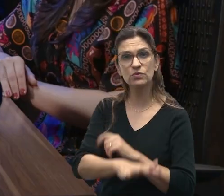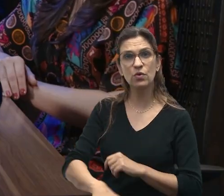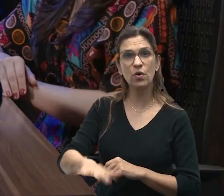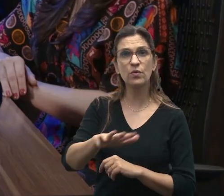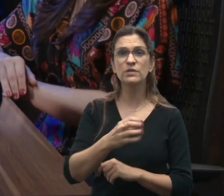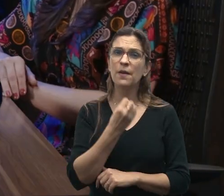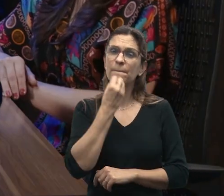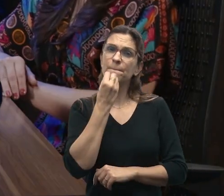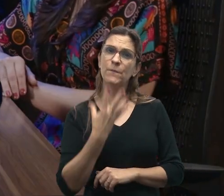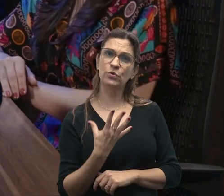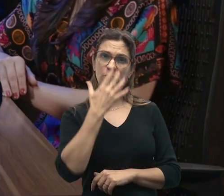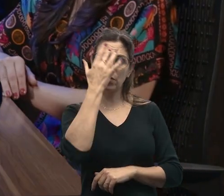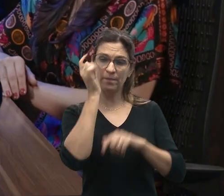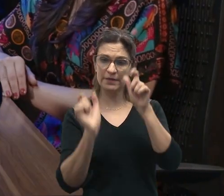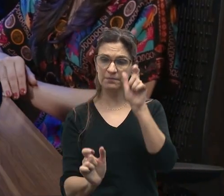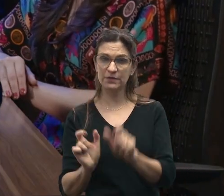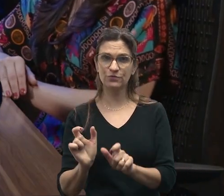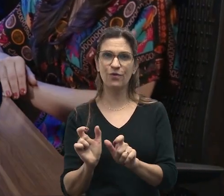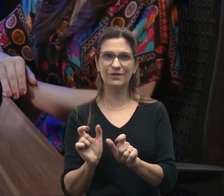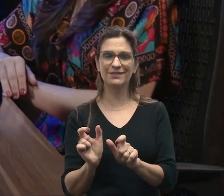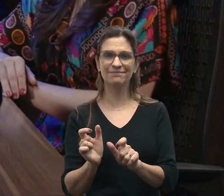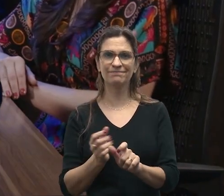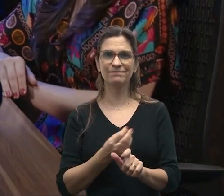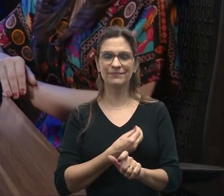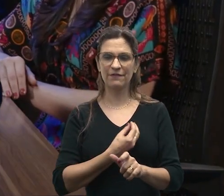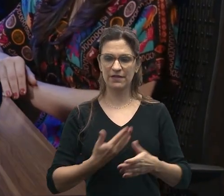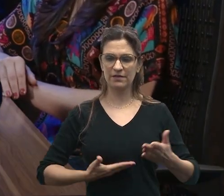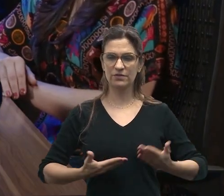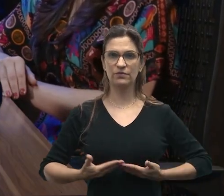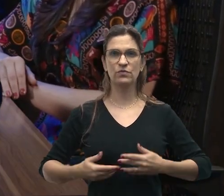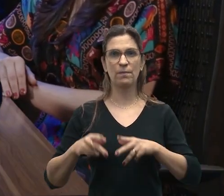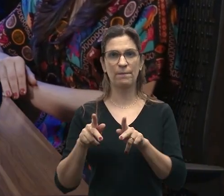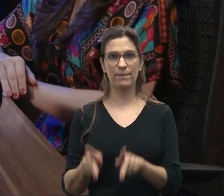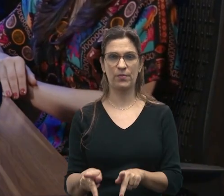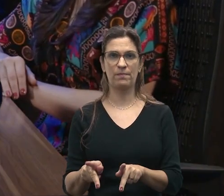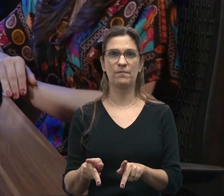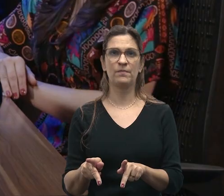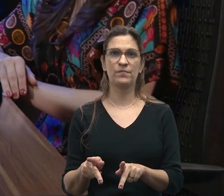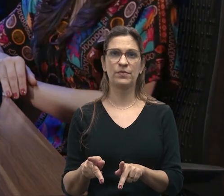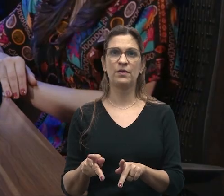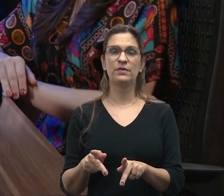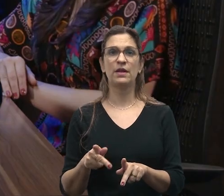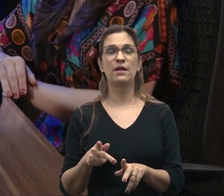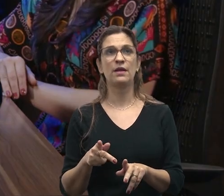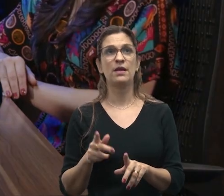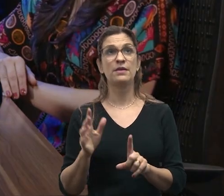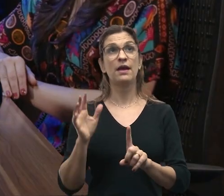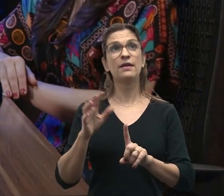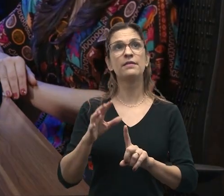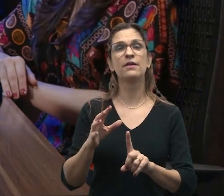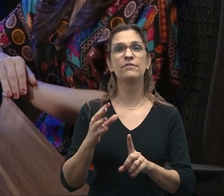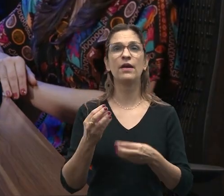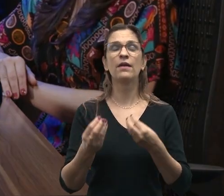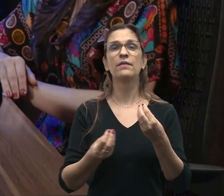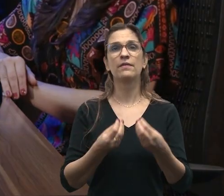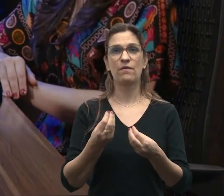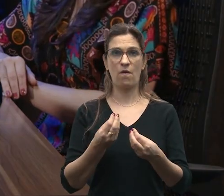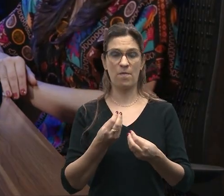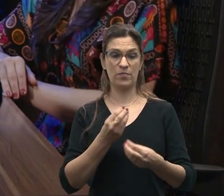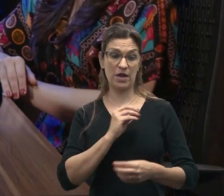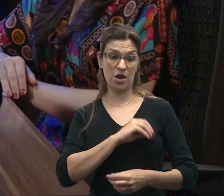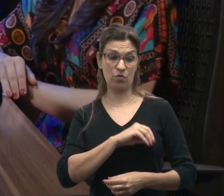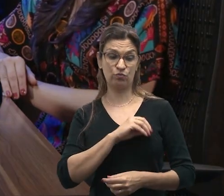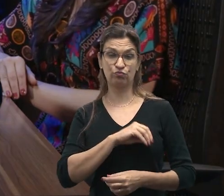para o servidor público e a gente, de alguma maneira, compensa esta falta, que não vai ser perdoada. A prefeita continua